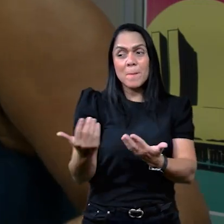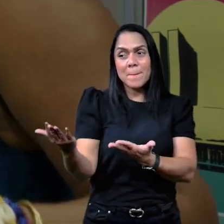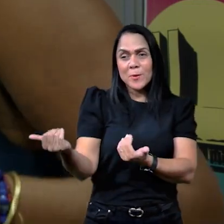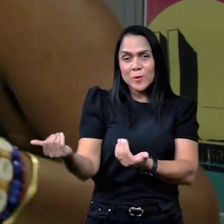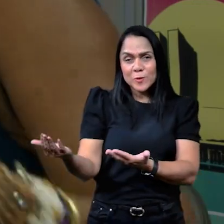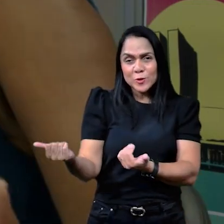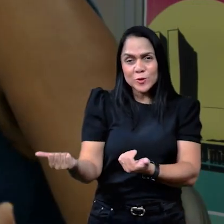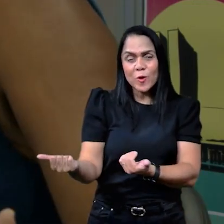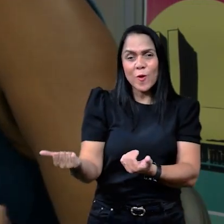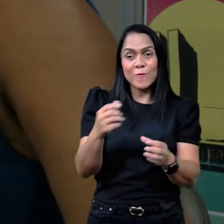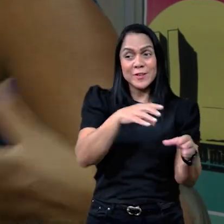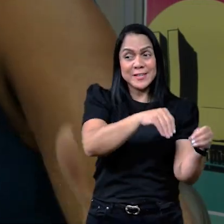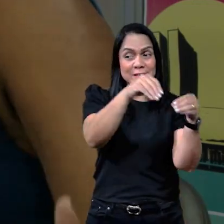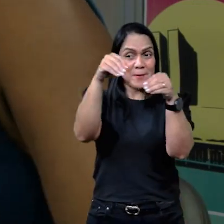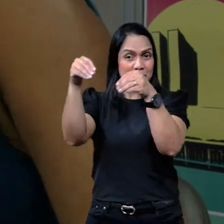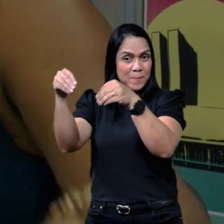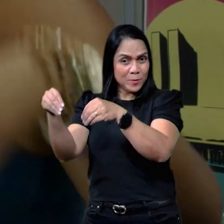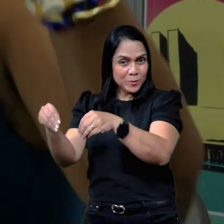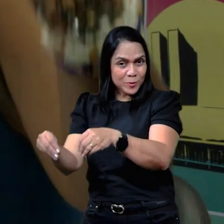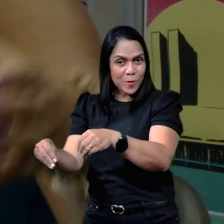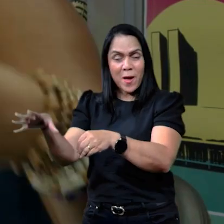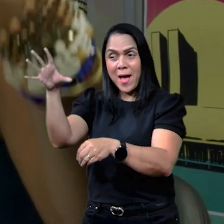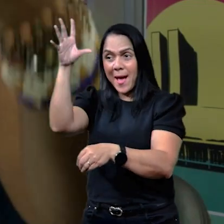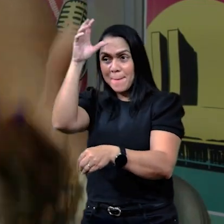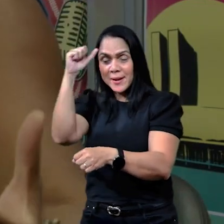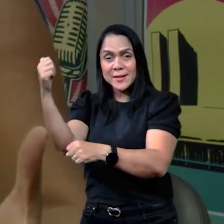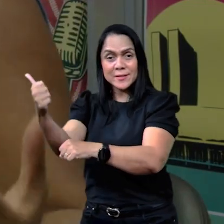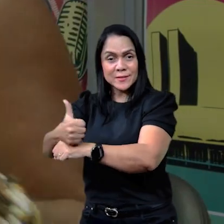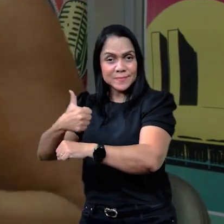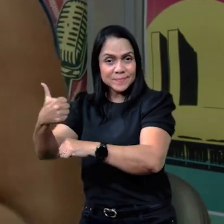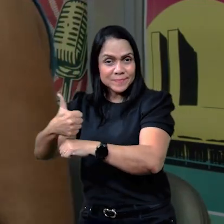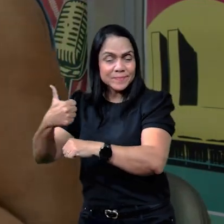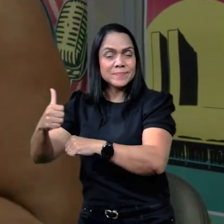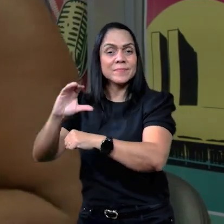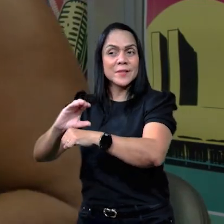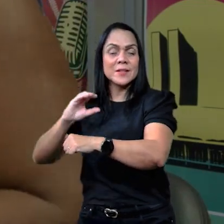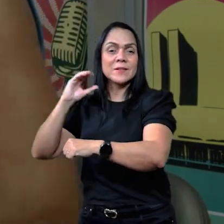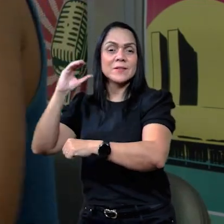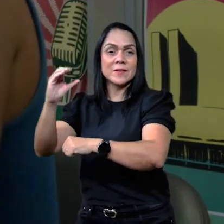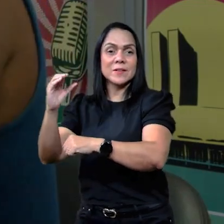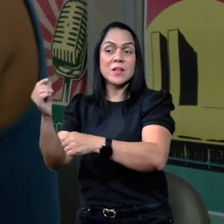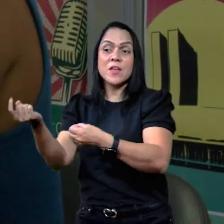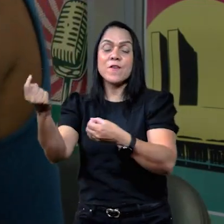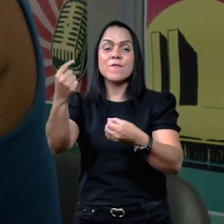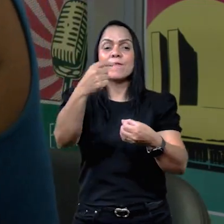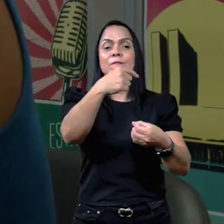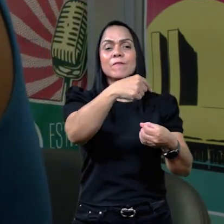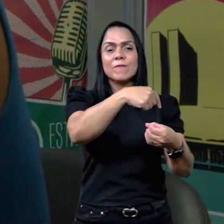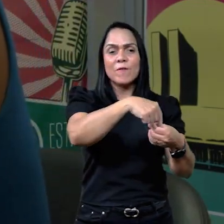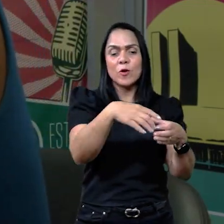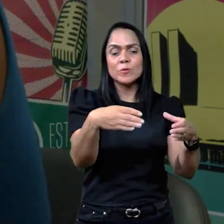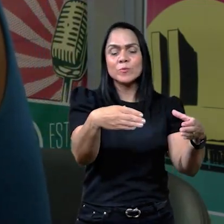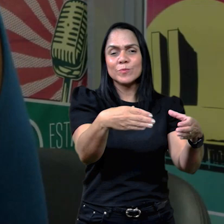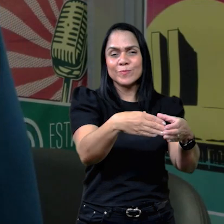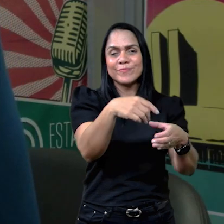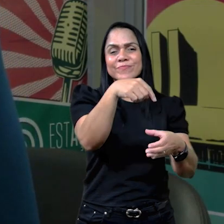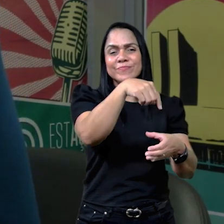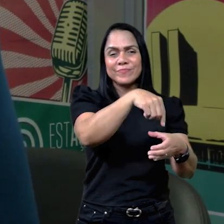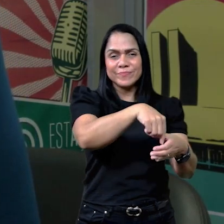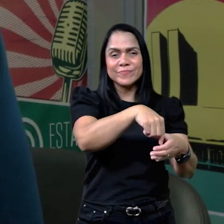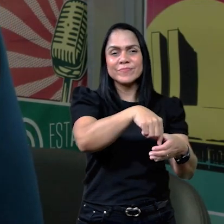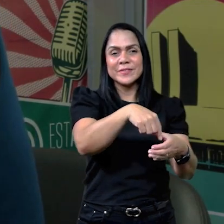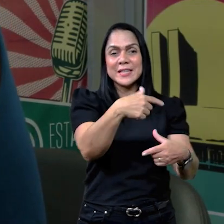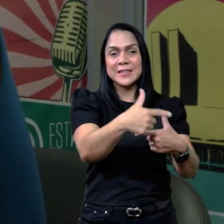saem para buscar, né, conhecimento, formação profissional do nível superior, voltem para o